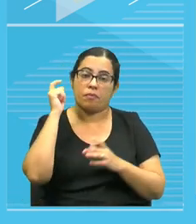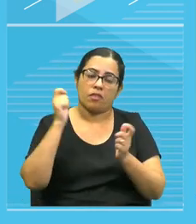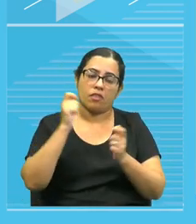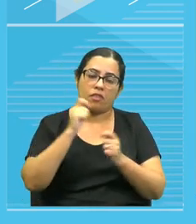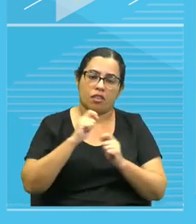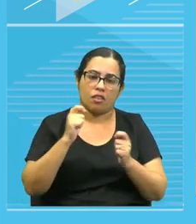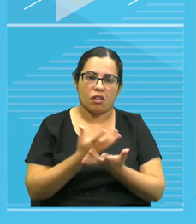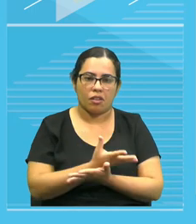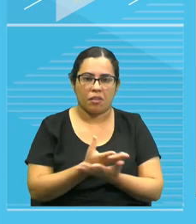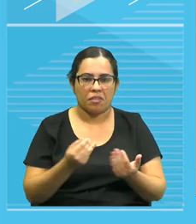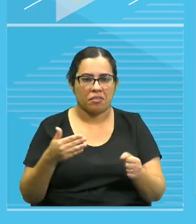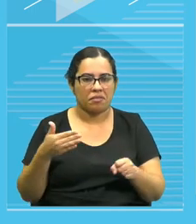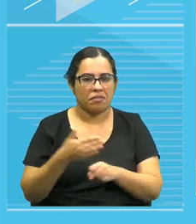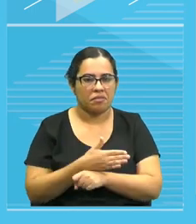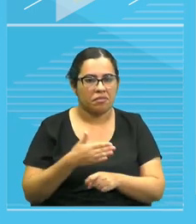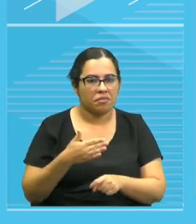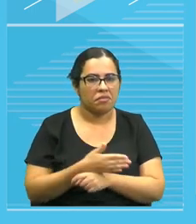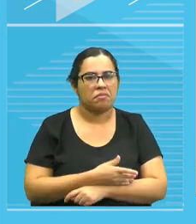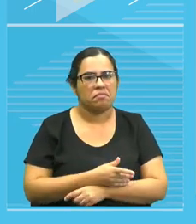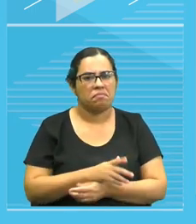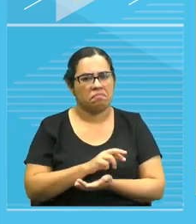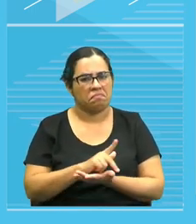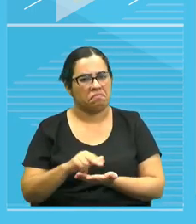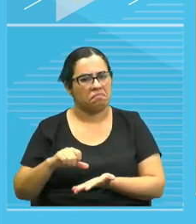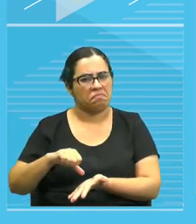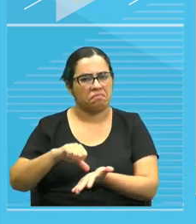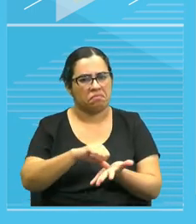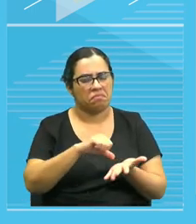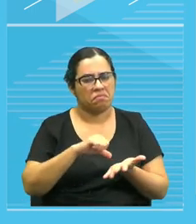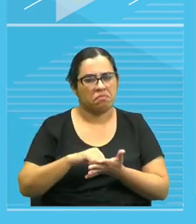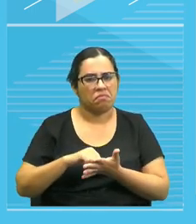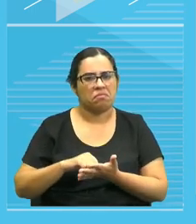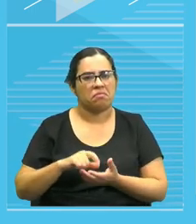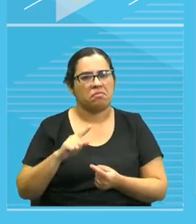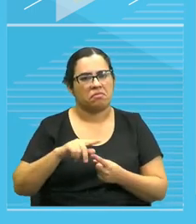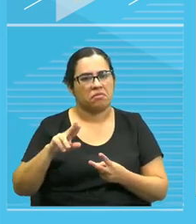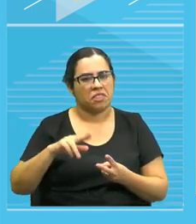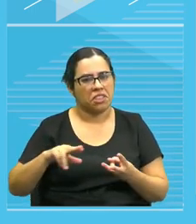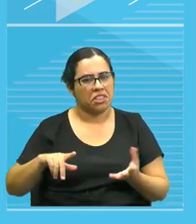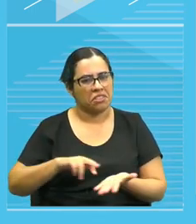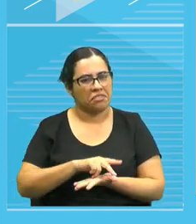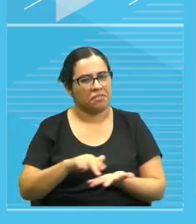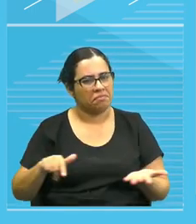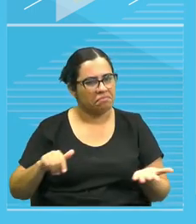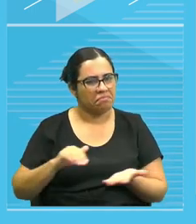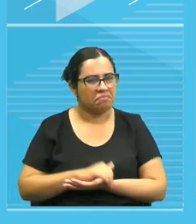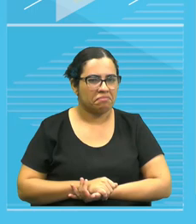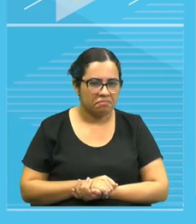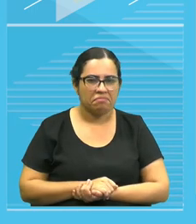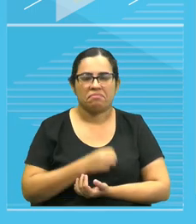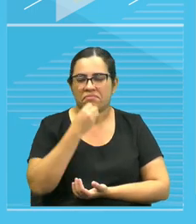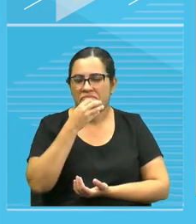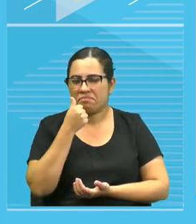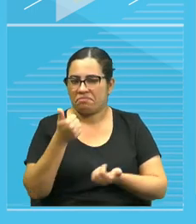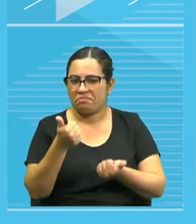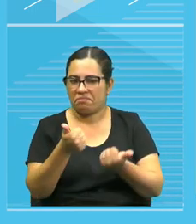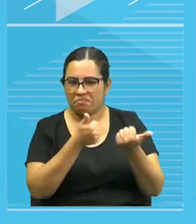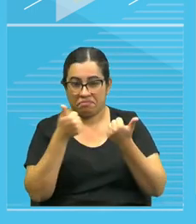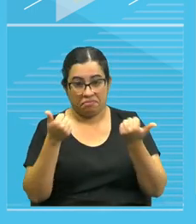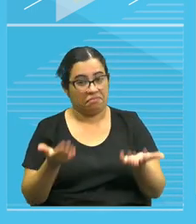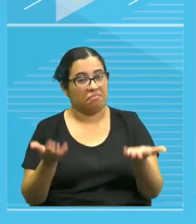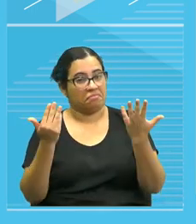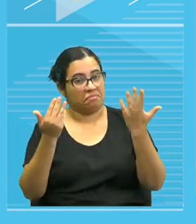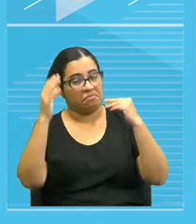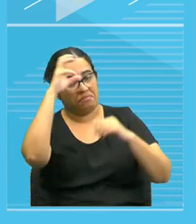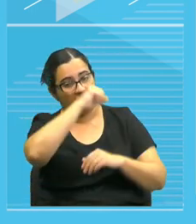de gente chegou aqui Rosinha pessoal de Curral Novo Tão inocência eu geralmente é para você muito bem meu povo vamos lá vamos